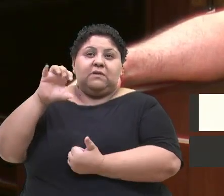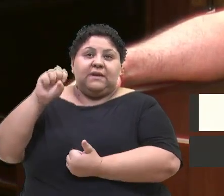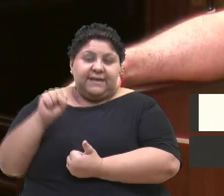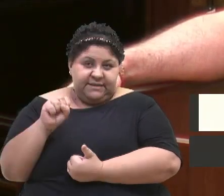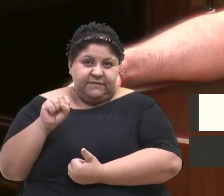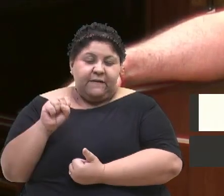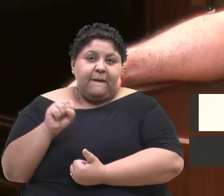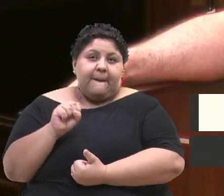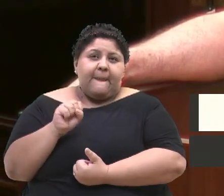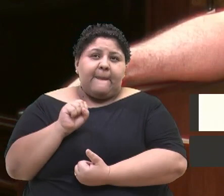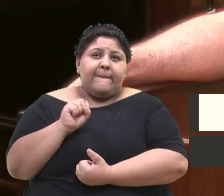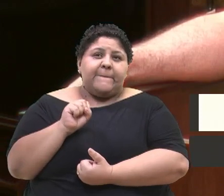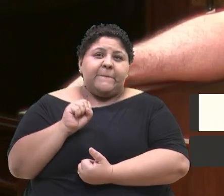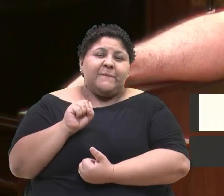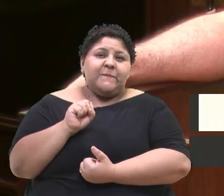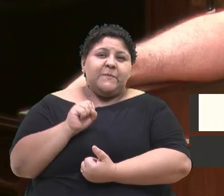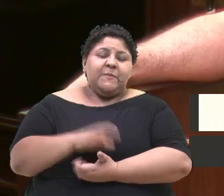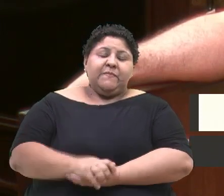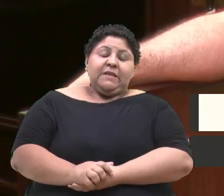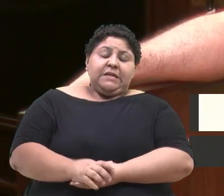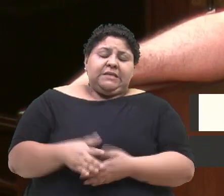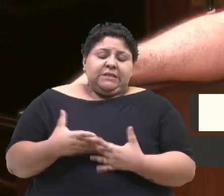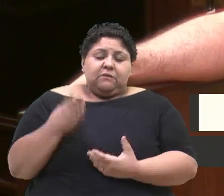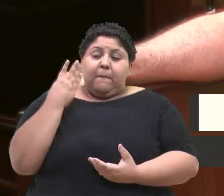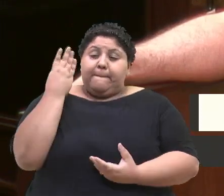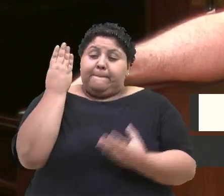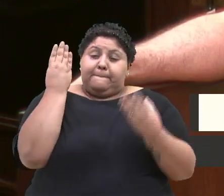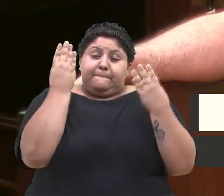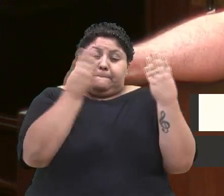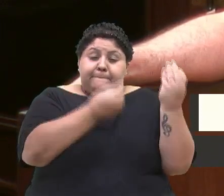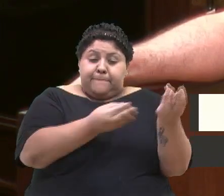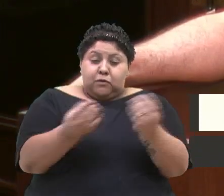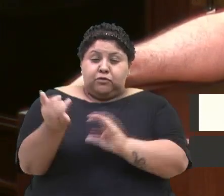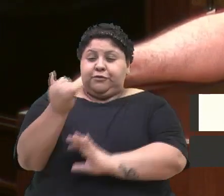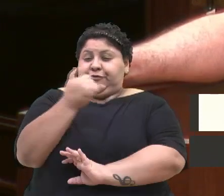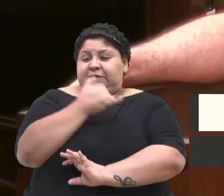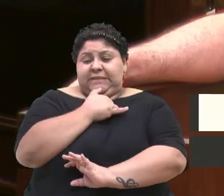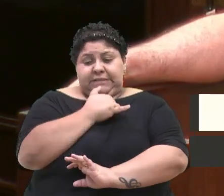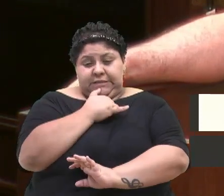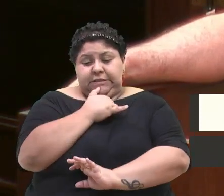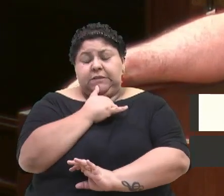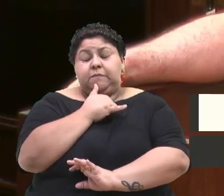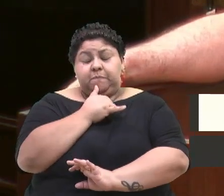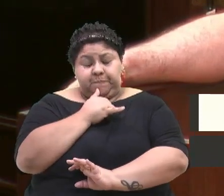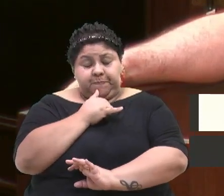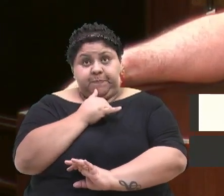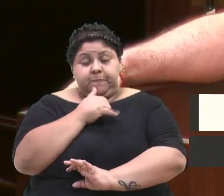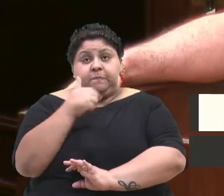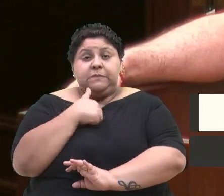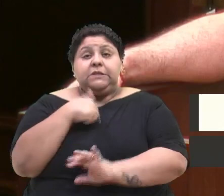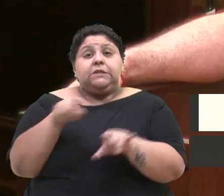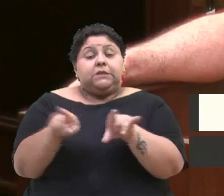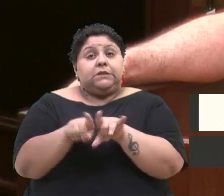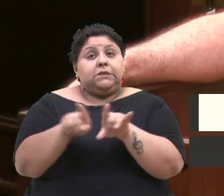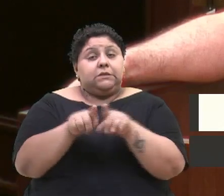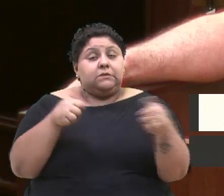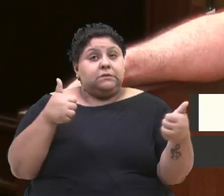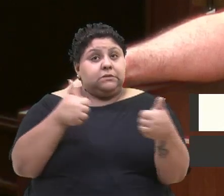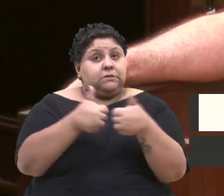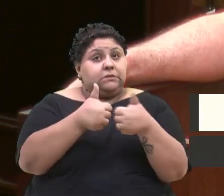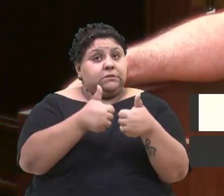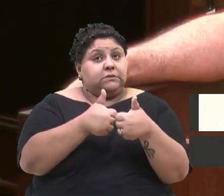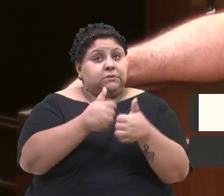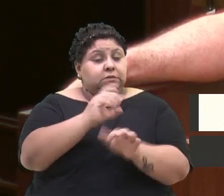Então, é muito triste, é muito complexo. Uma parte, vereador. Eu também estive na delegacia